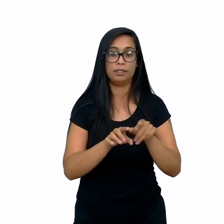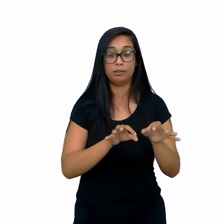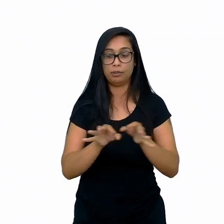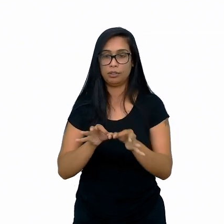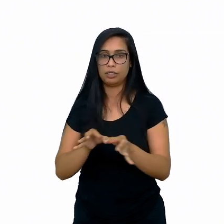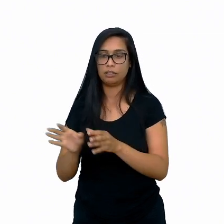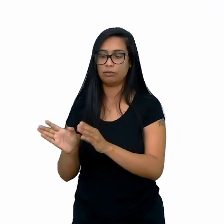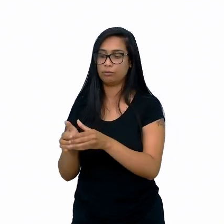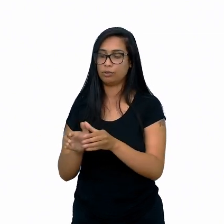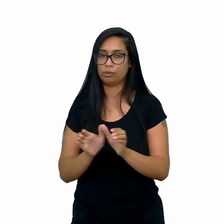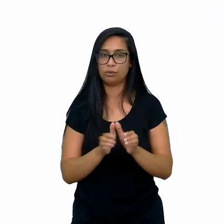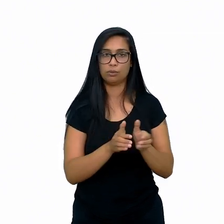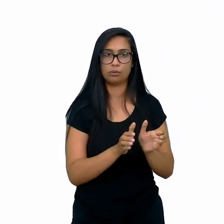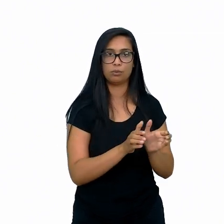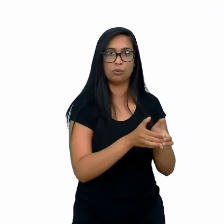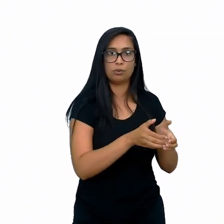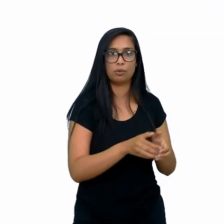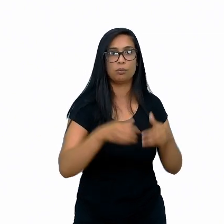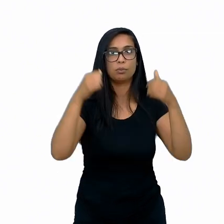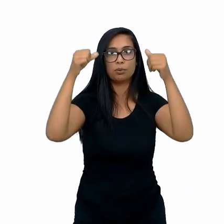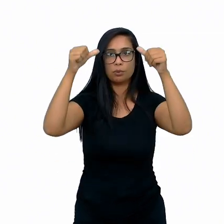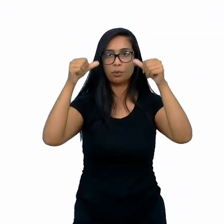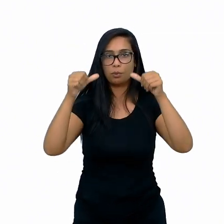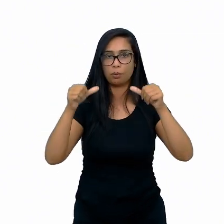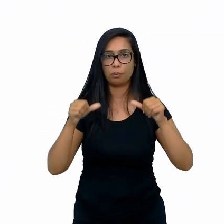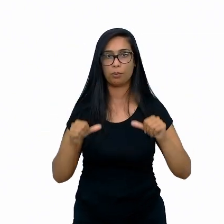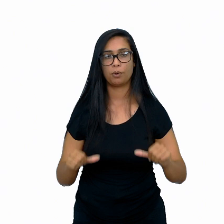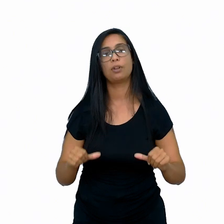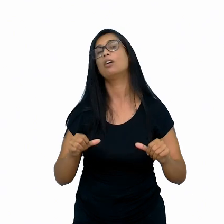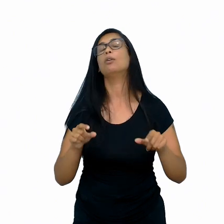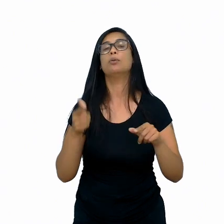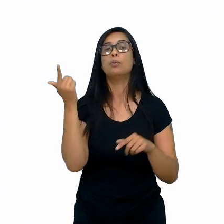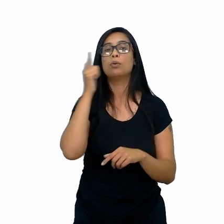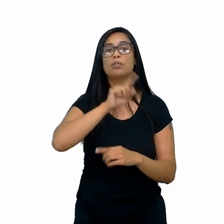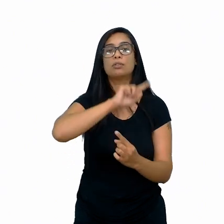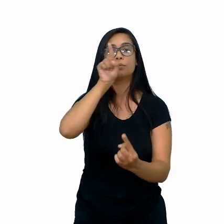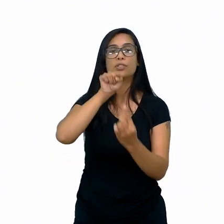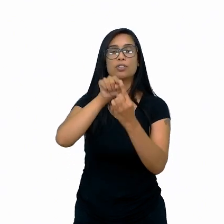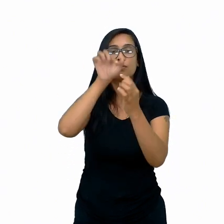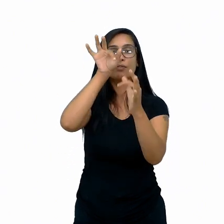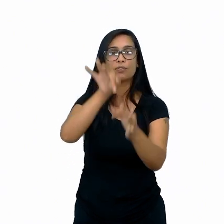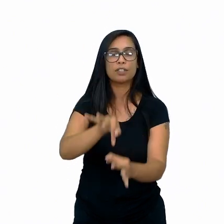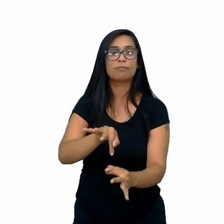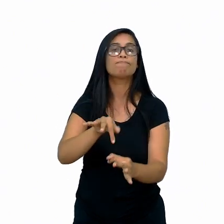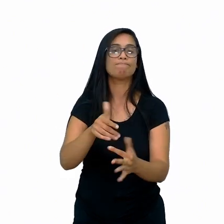para montar esse mural, que é o objetivo final ali da sequência.